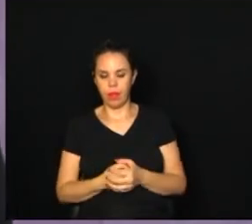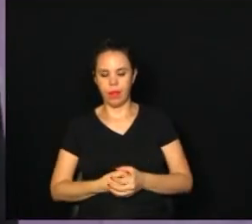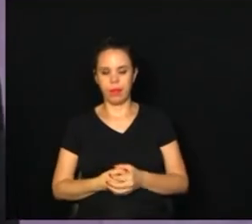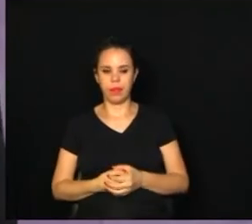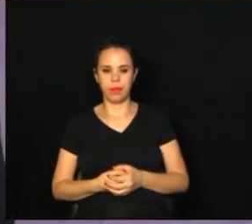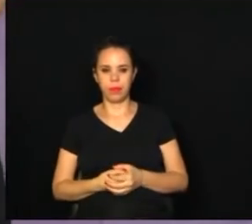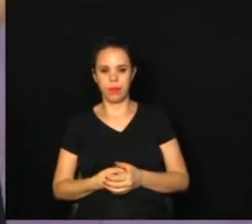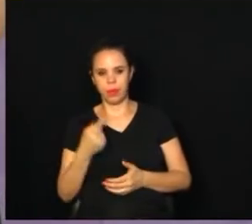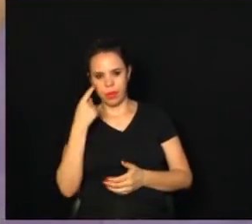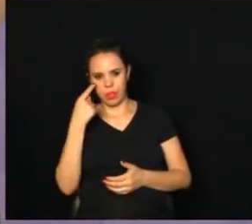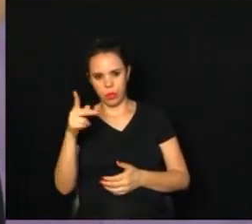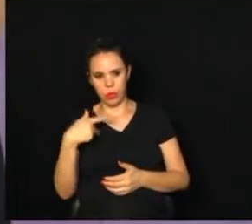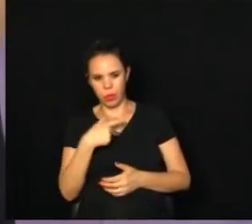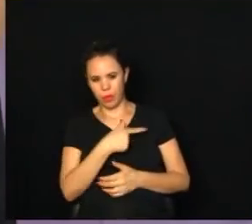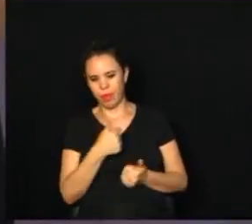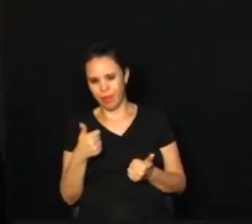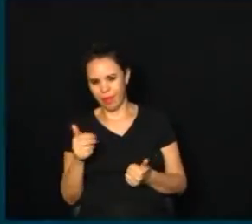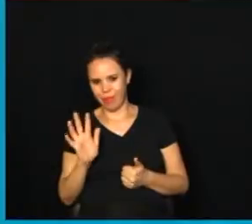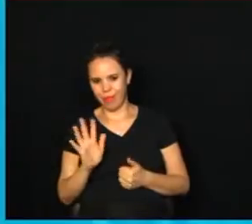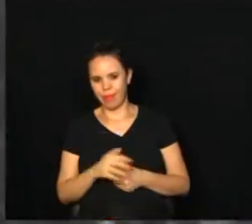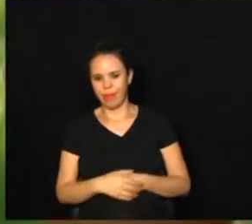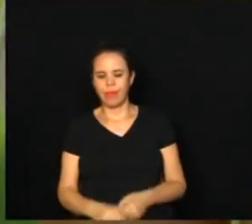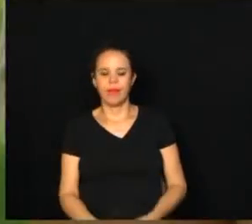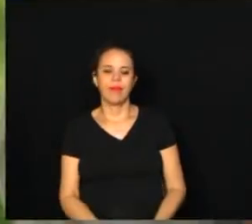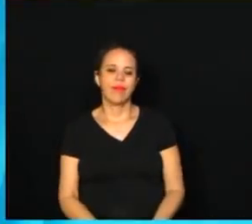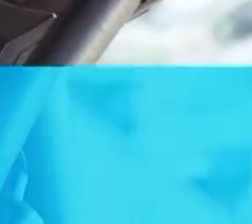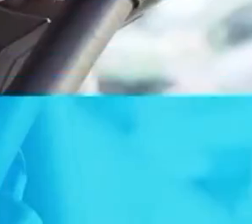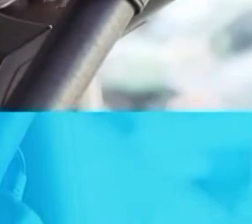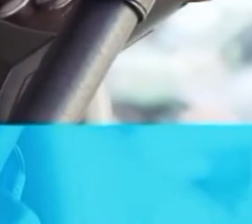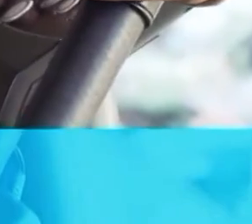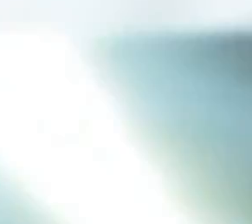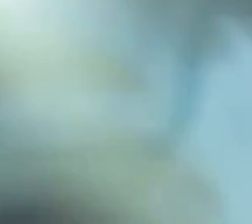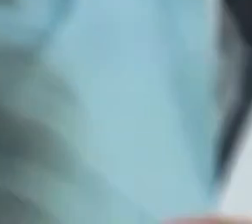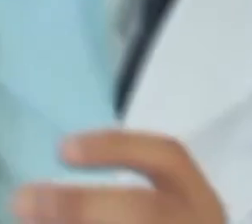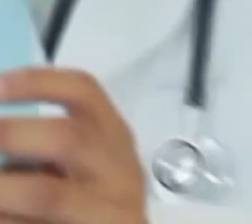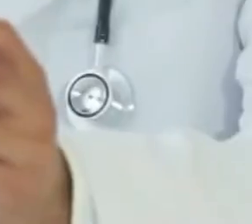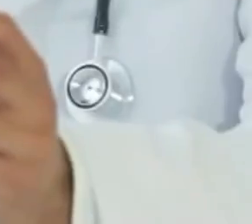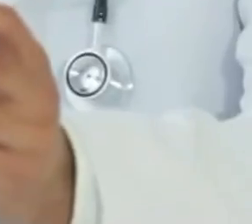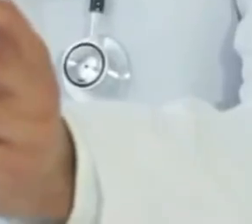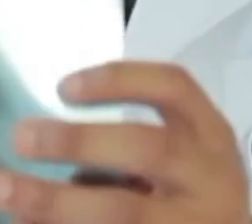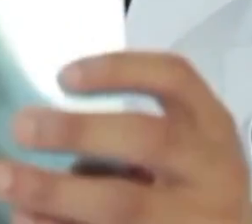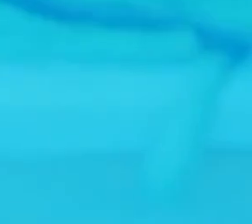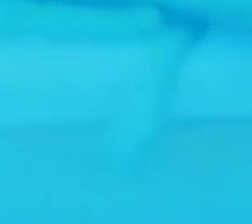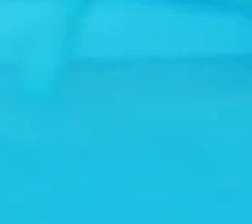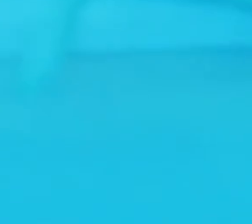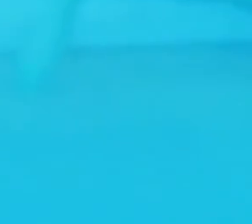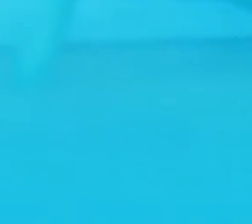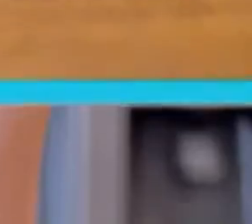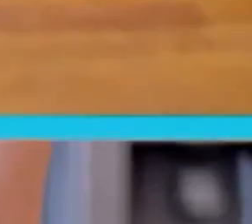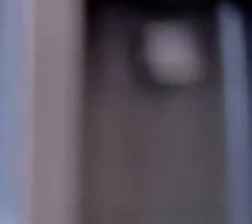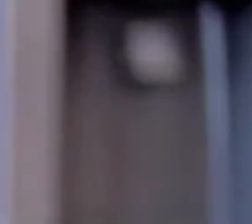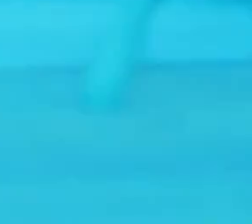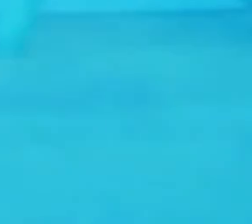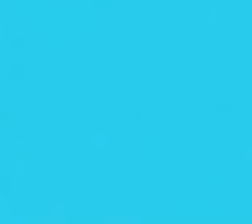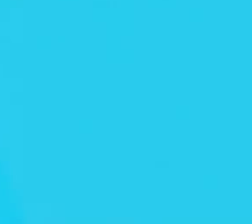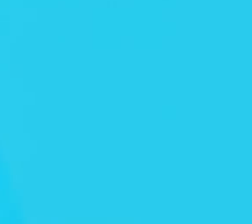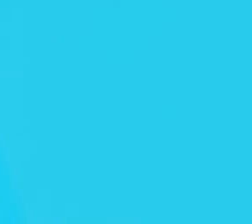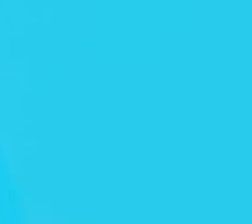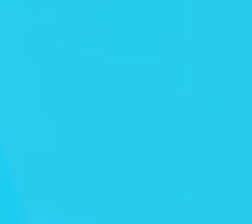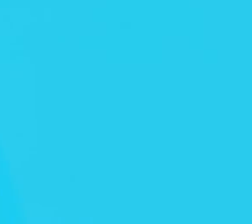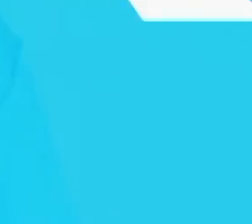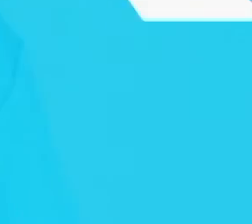nas gestantes e no pós-parto. E também para as pacientes que usam anticoncepcionais e fora da gravidez também, tá